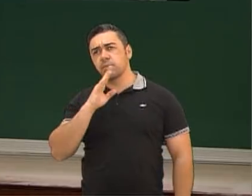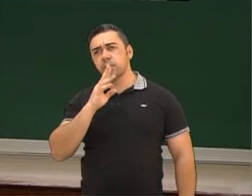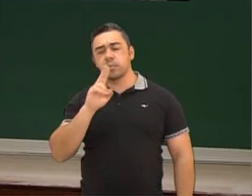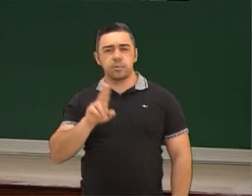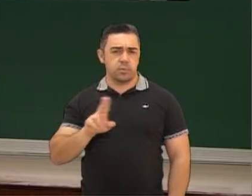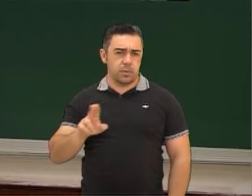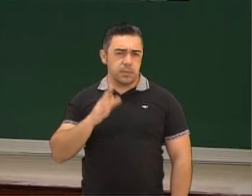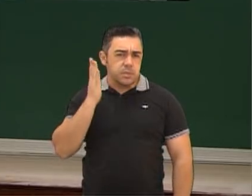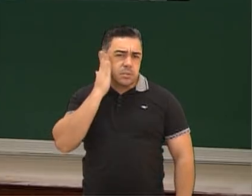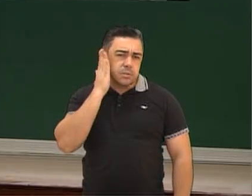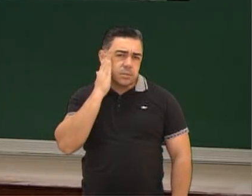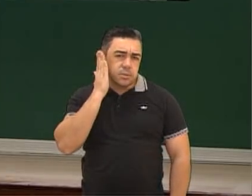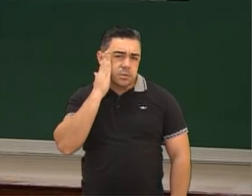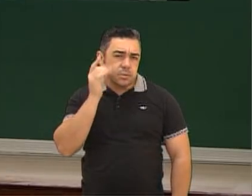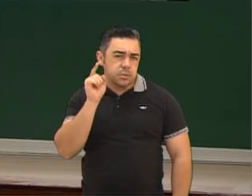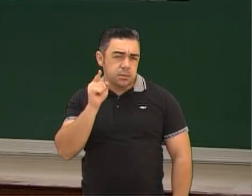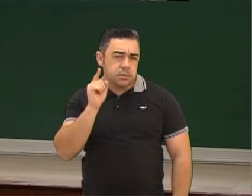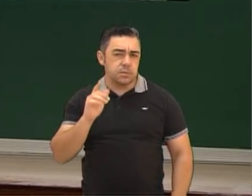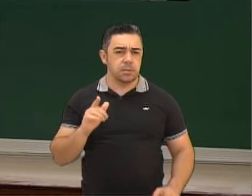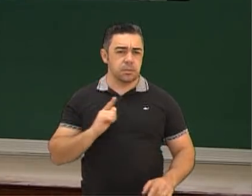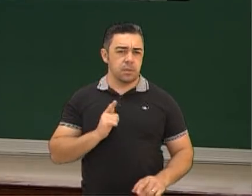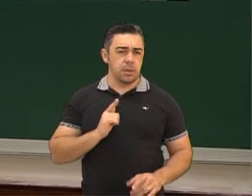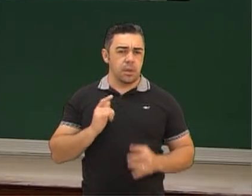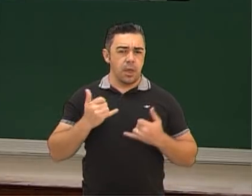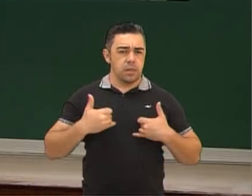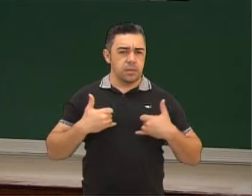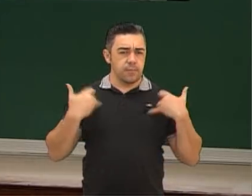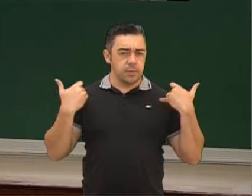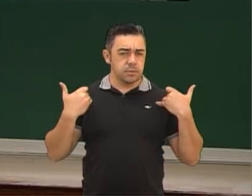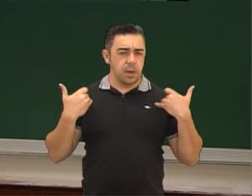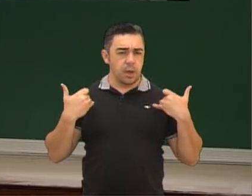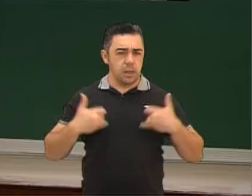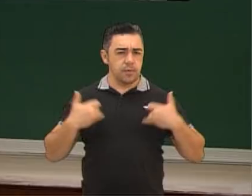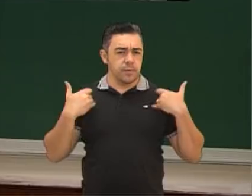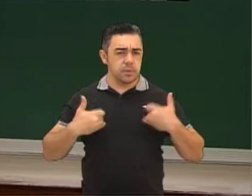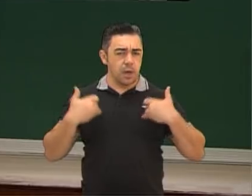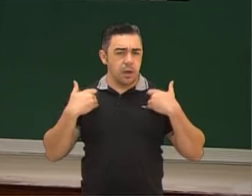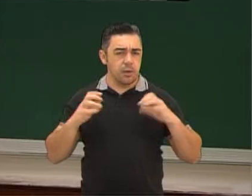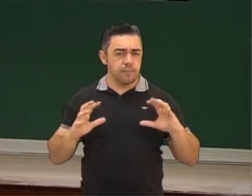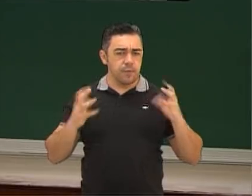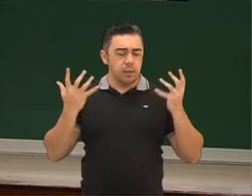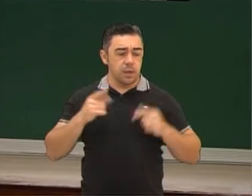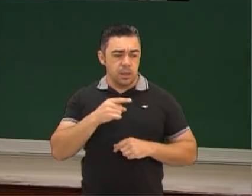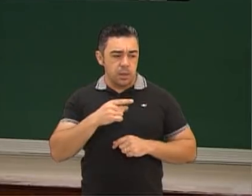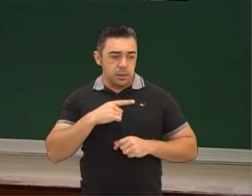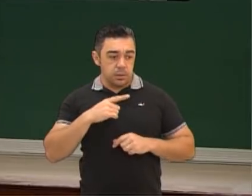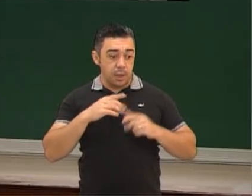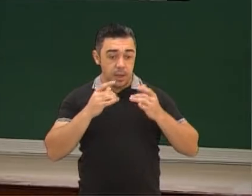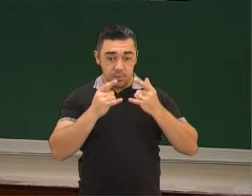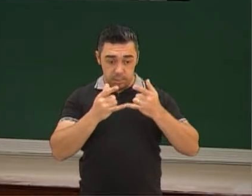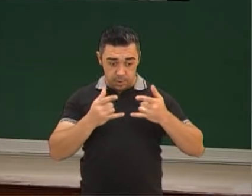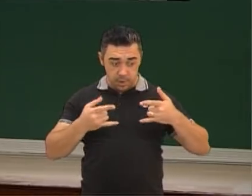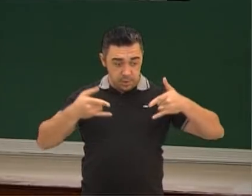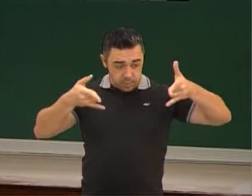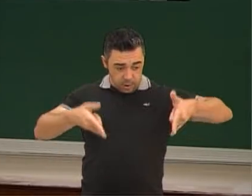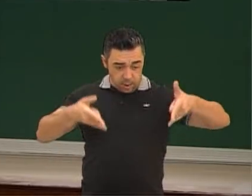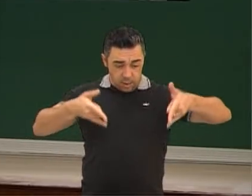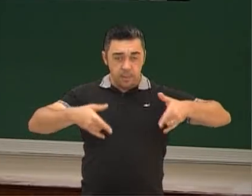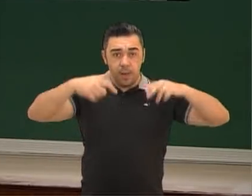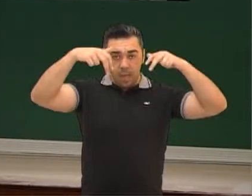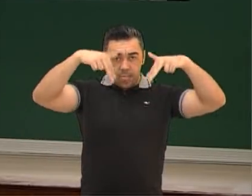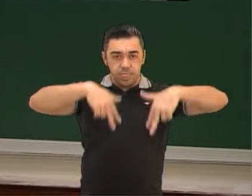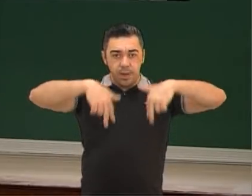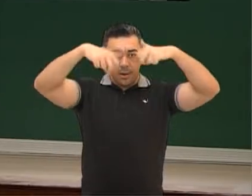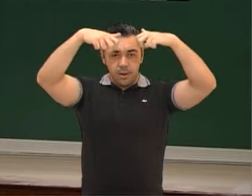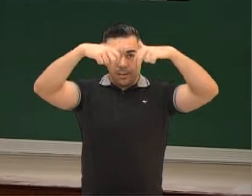Sabe aquele aniversário que você vai e chega lá, tem uma... O que tem lá no aniversário? Uma